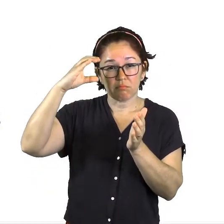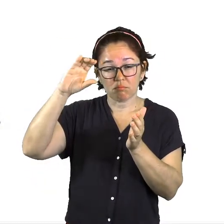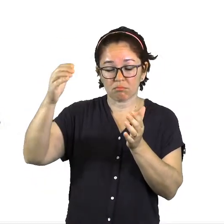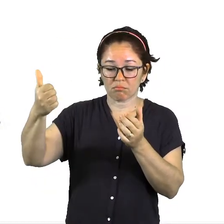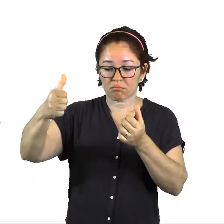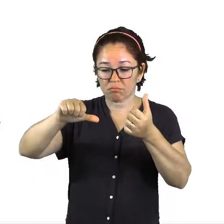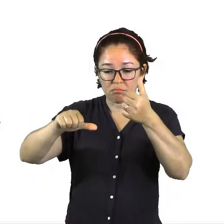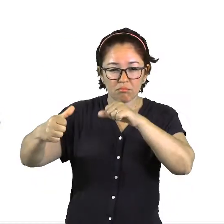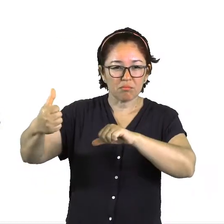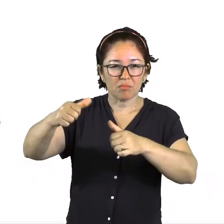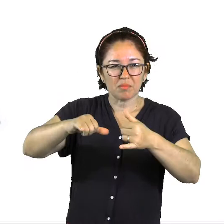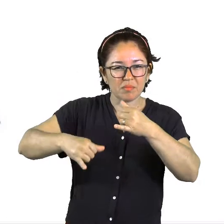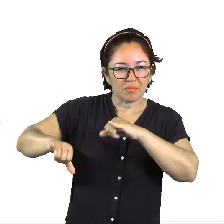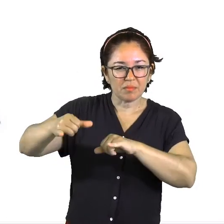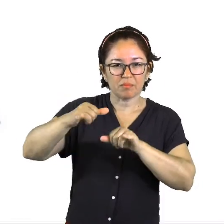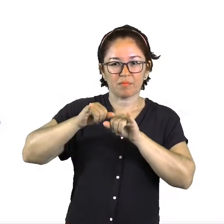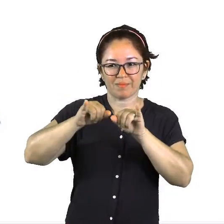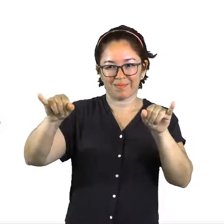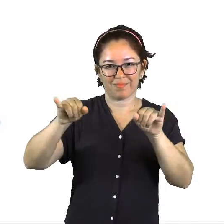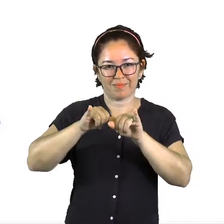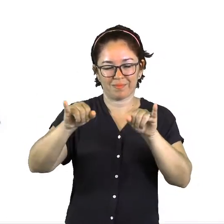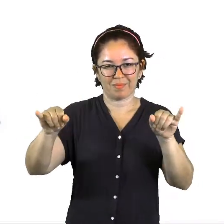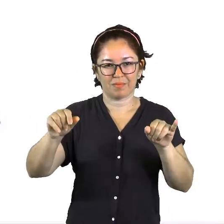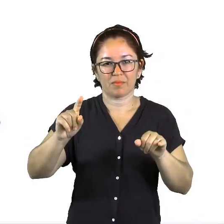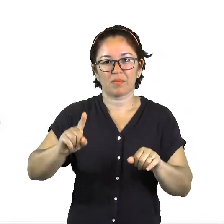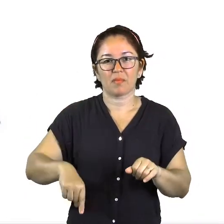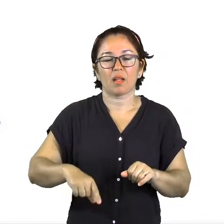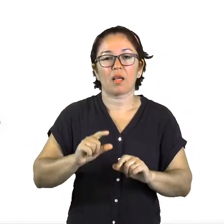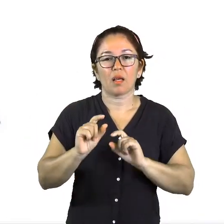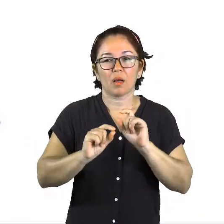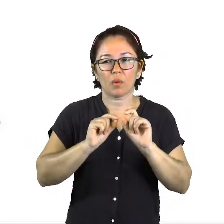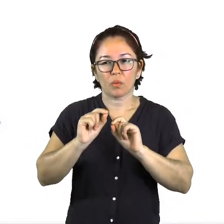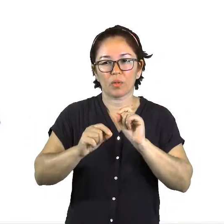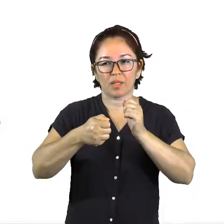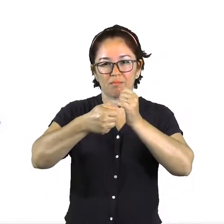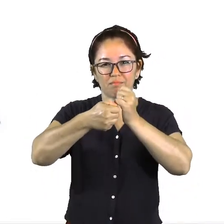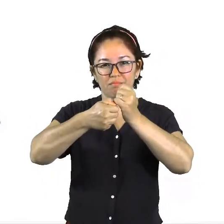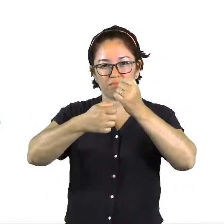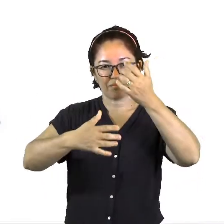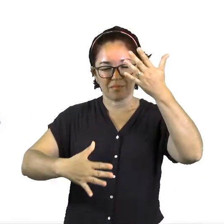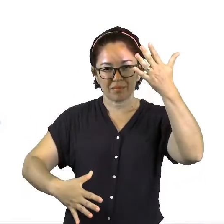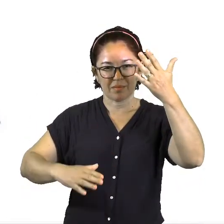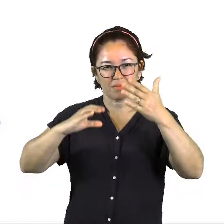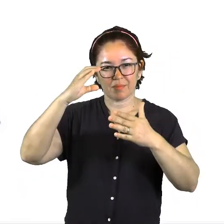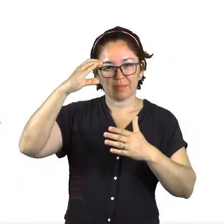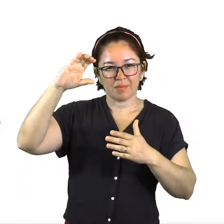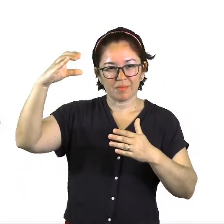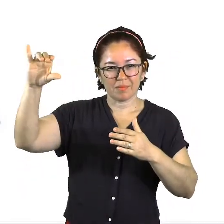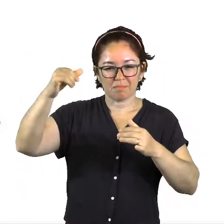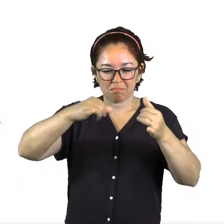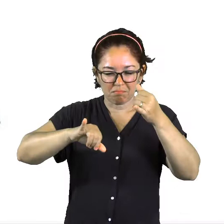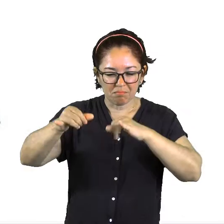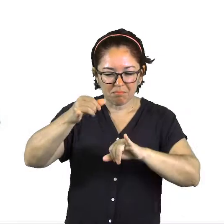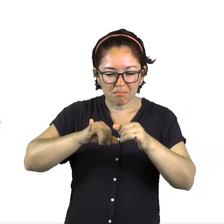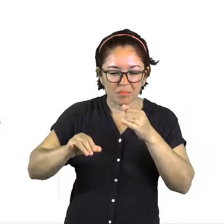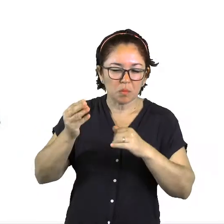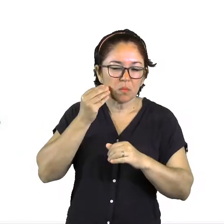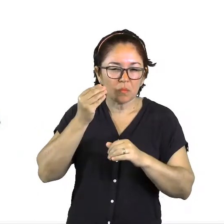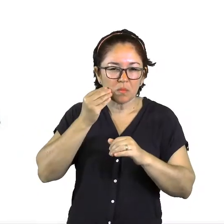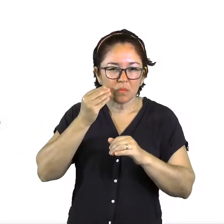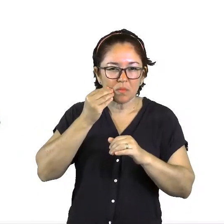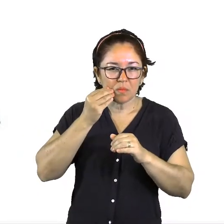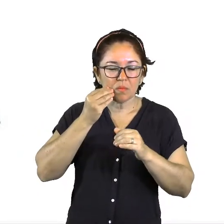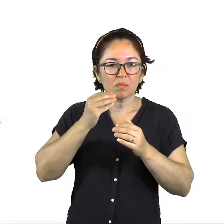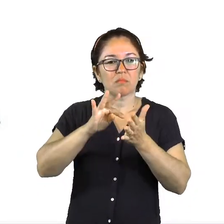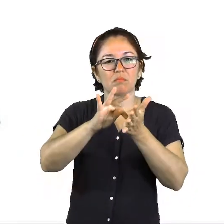chamado, né, artigo de divulgação científica, que é o que está lá escrito no bloco de estudo de vocês. Esse texto